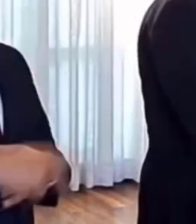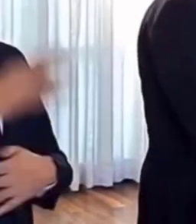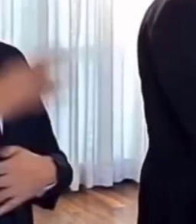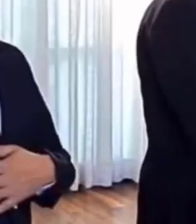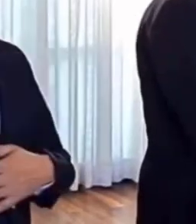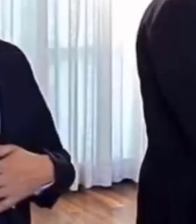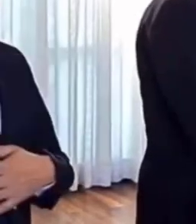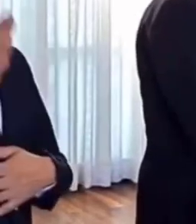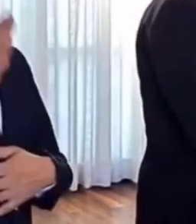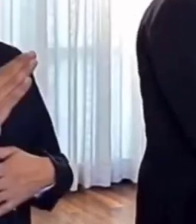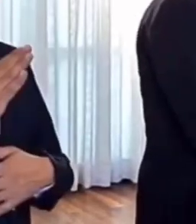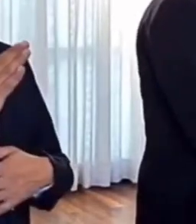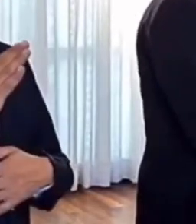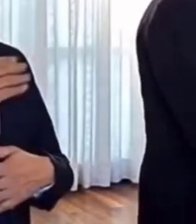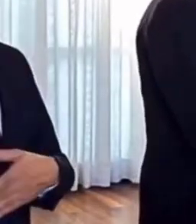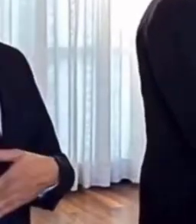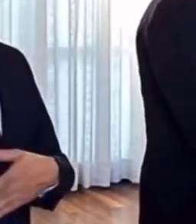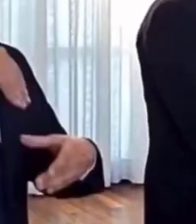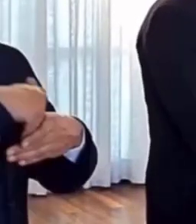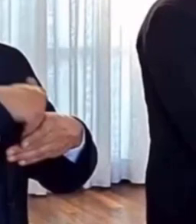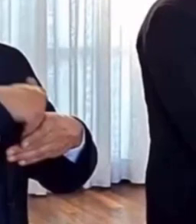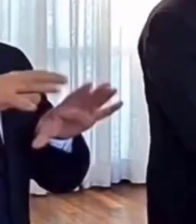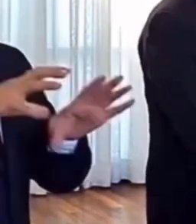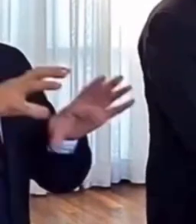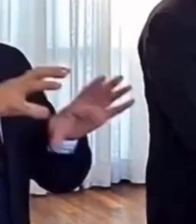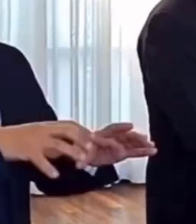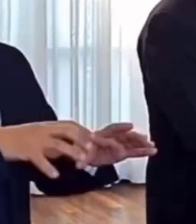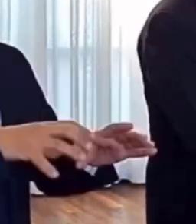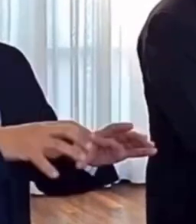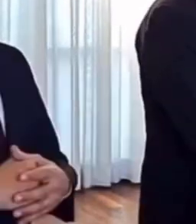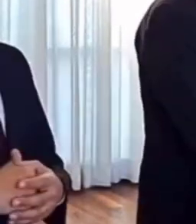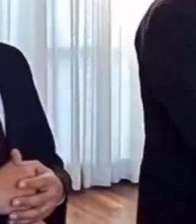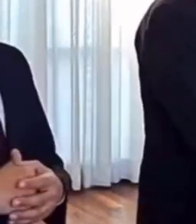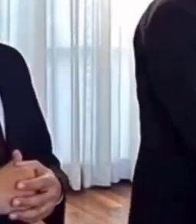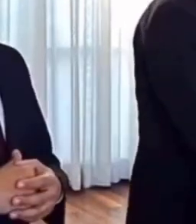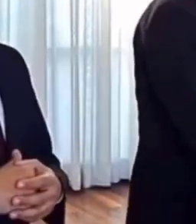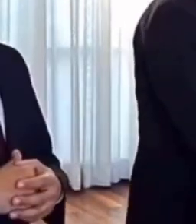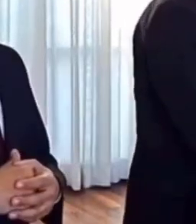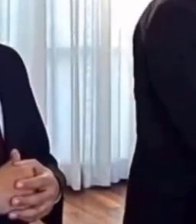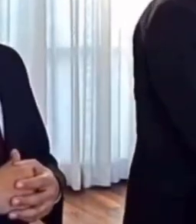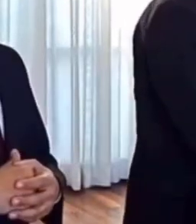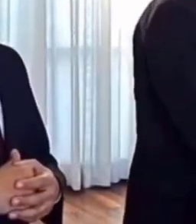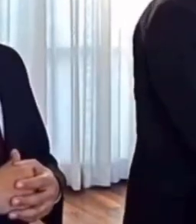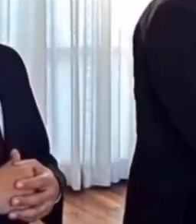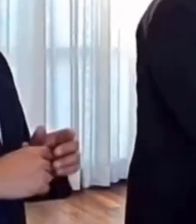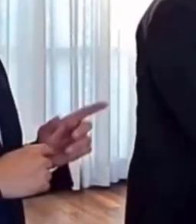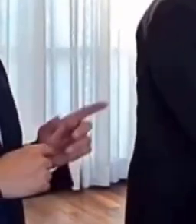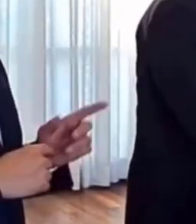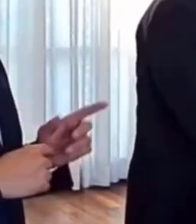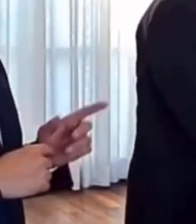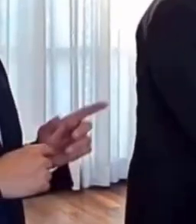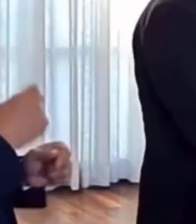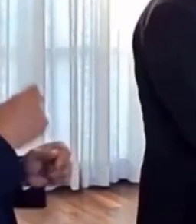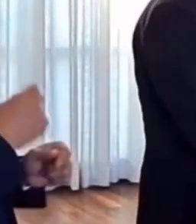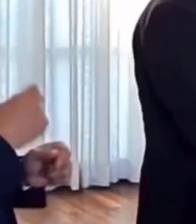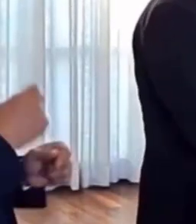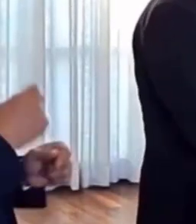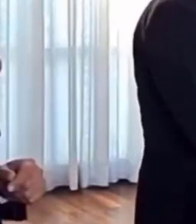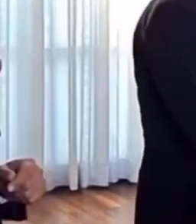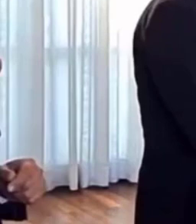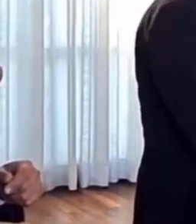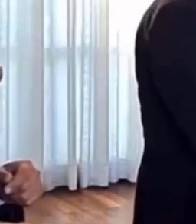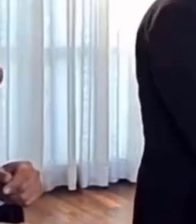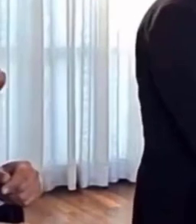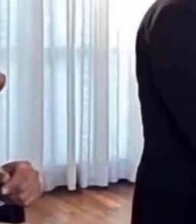ambiental. Então, era aquela região lá, que é uma região bastante isolada, muita gente não gostava dele. Ele tinha que ter mais do que